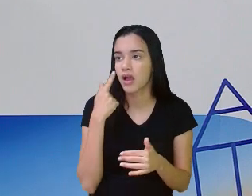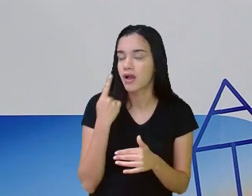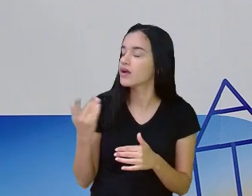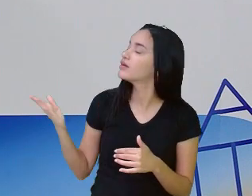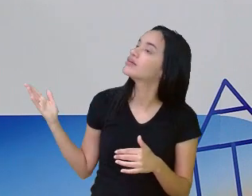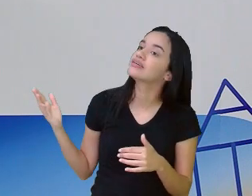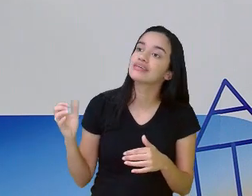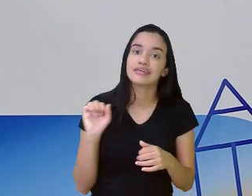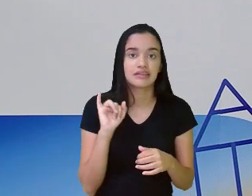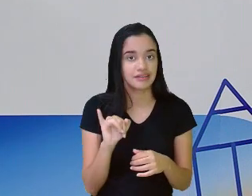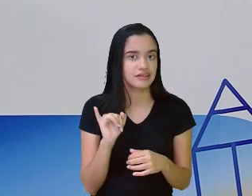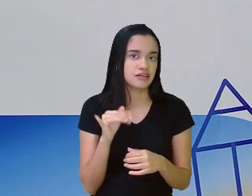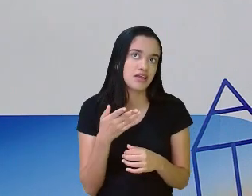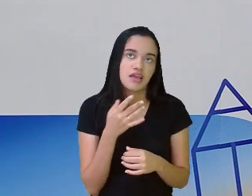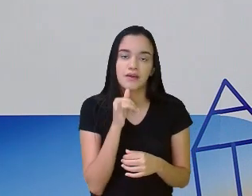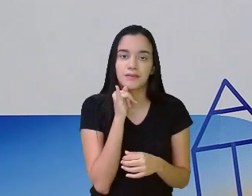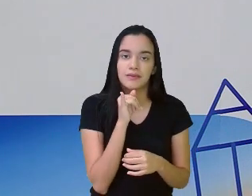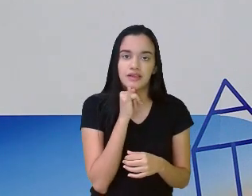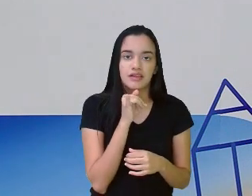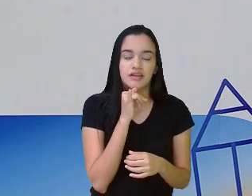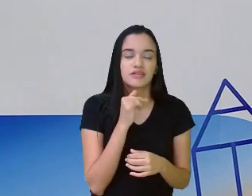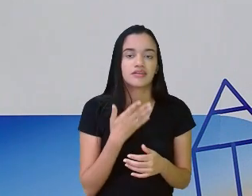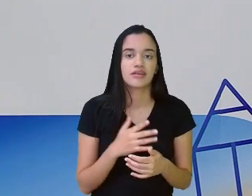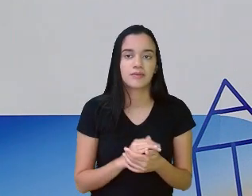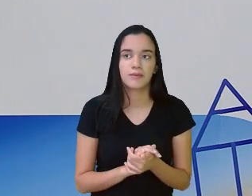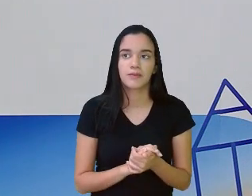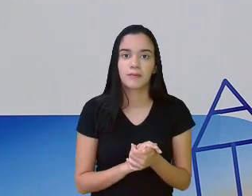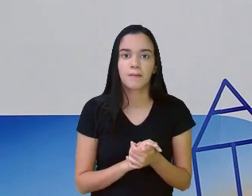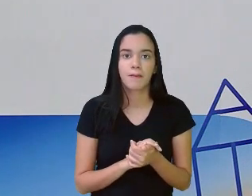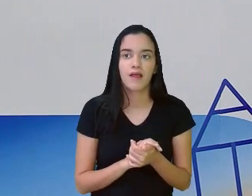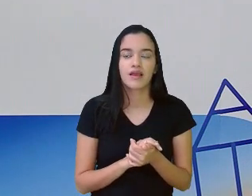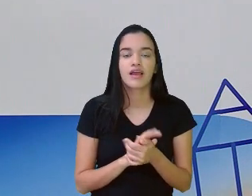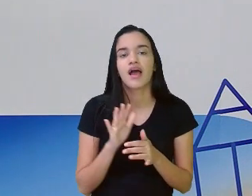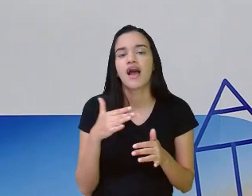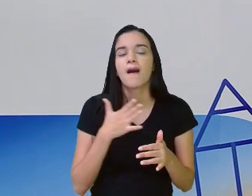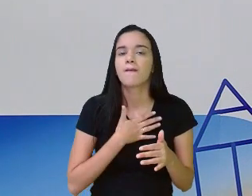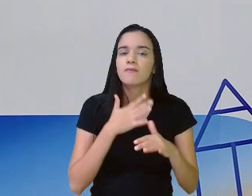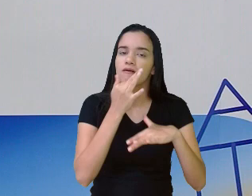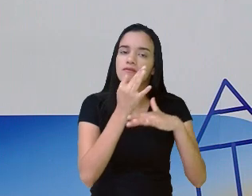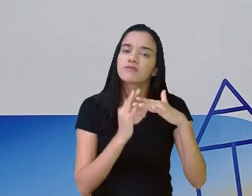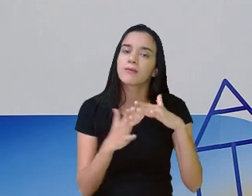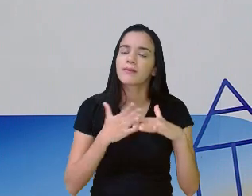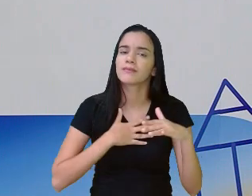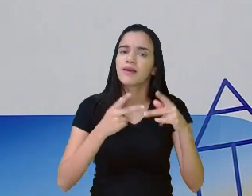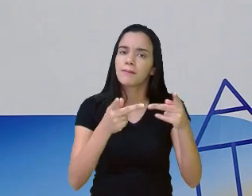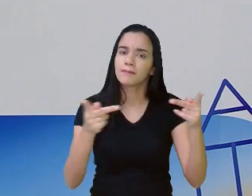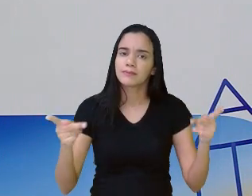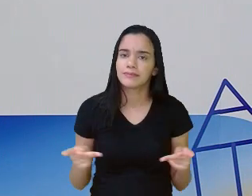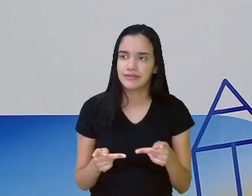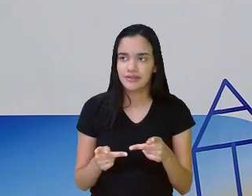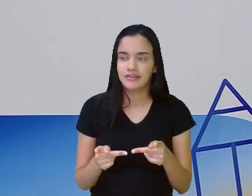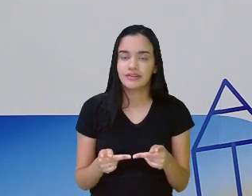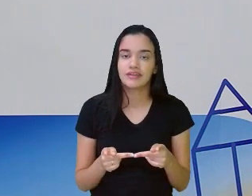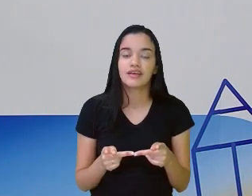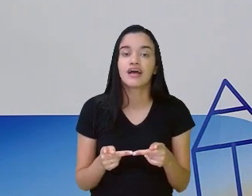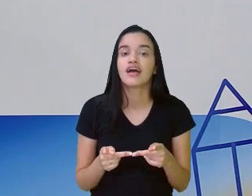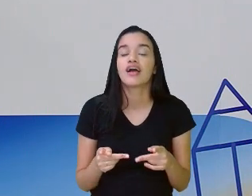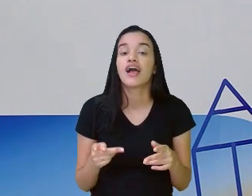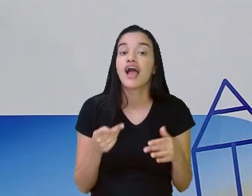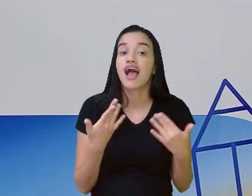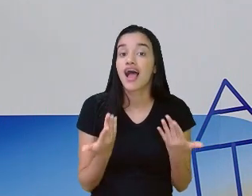aqui, se eu quisesse encontrar uma fração para minha pizza, ela está inteira, dividida